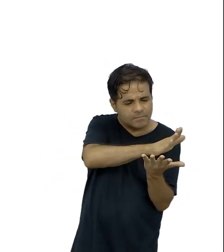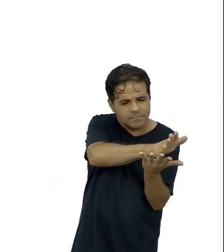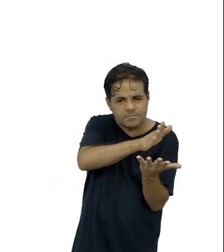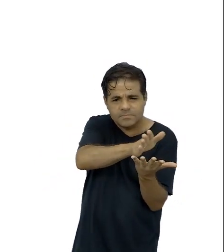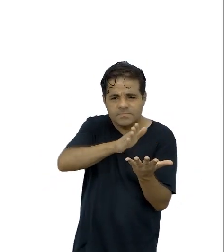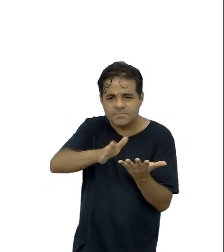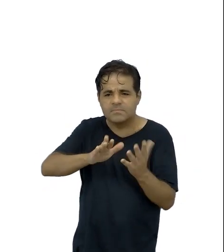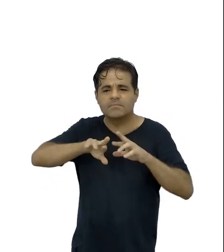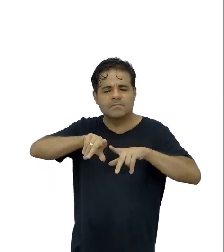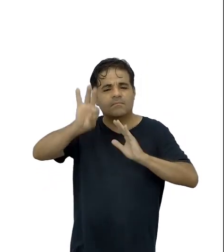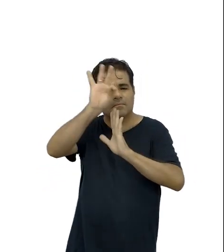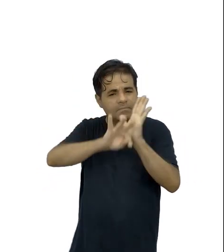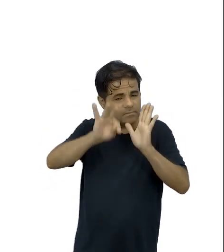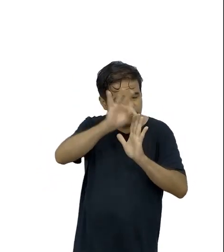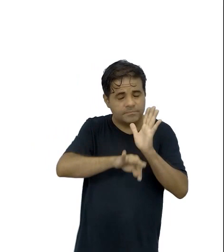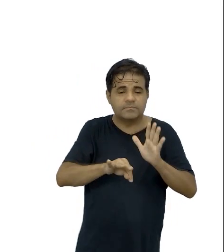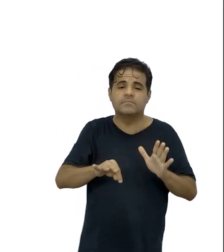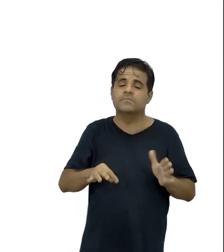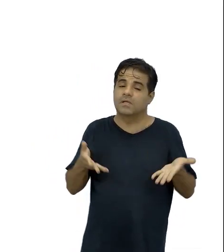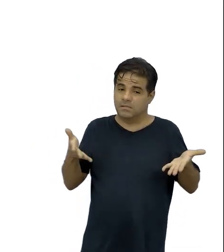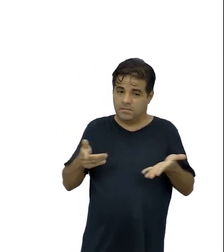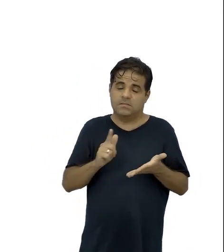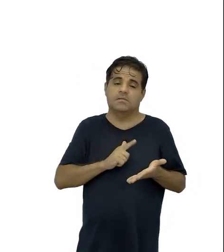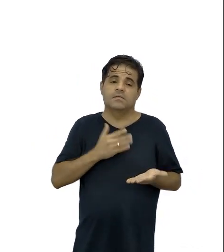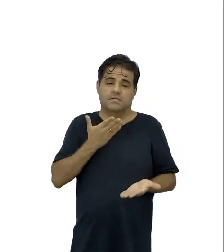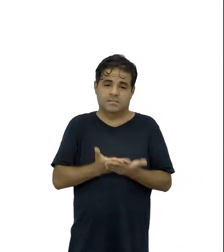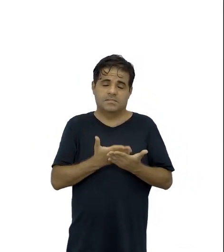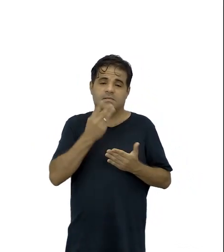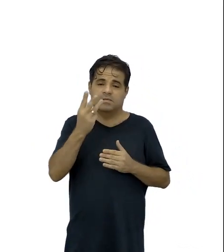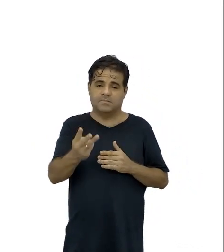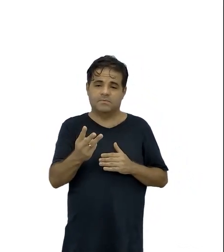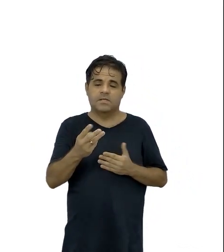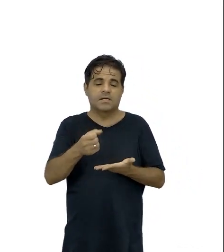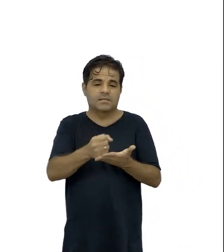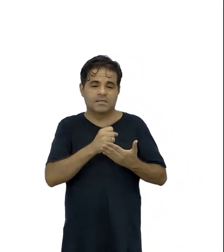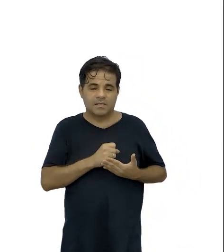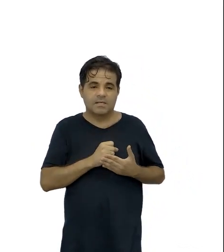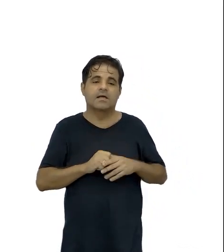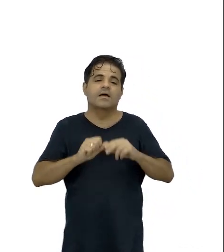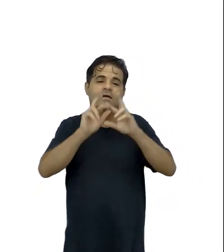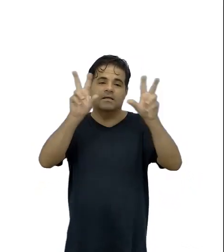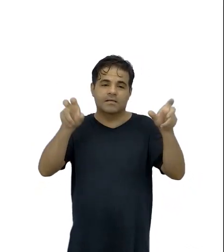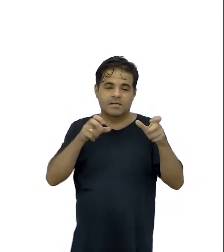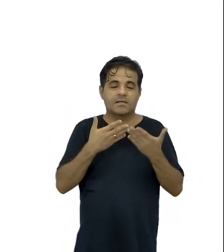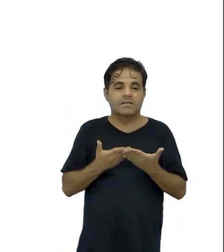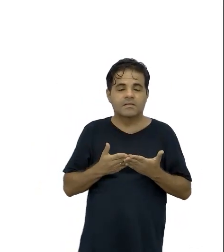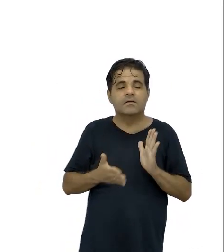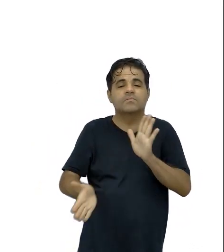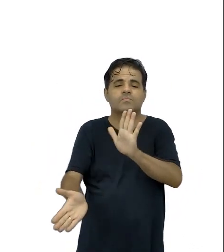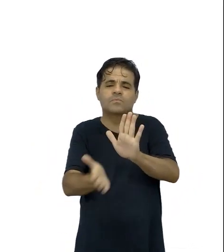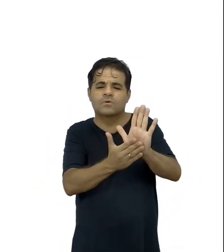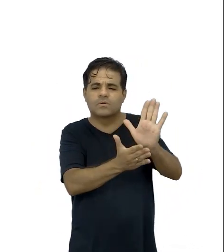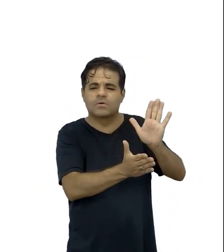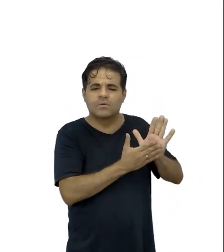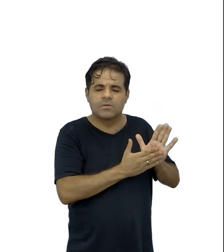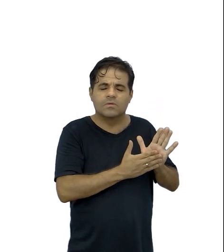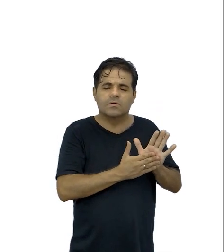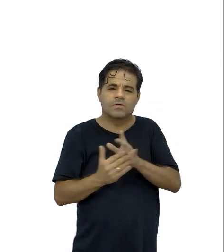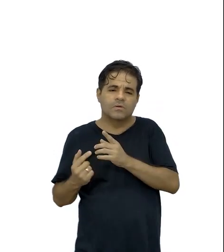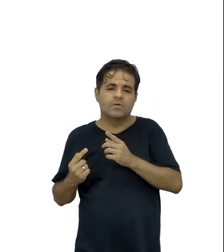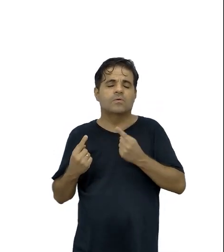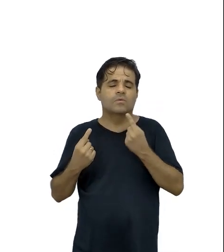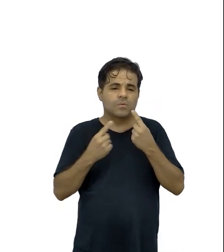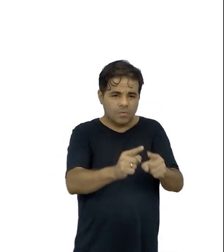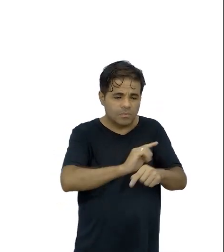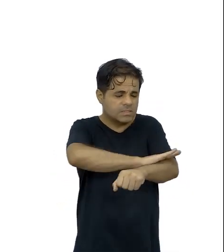textos. Certo? Então, aqui nós temos a aula 3, que traz a temática aí de uma proposta antirracista no